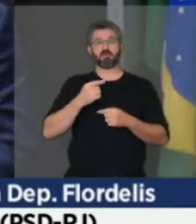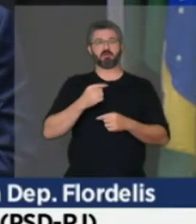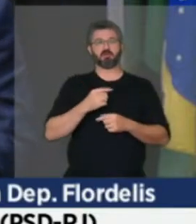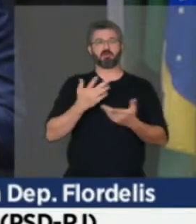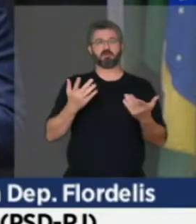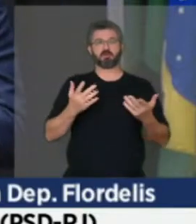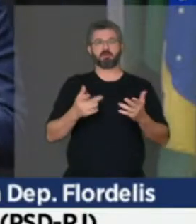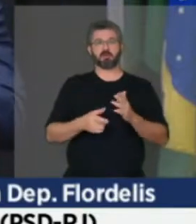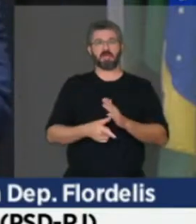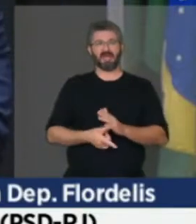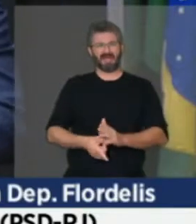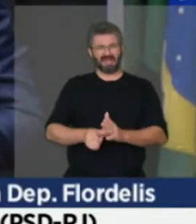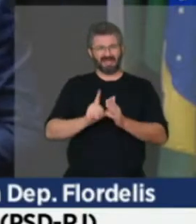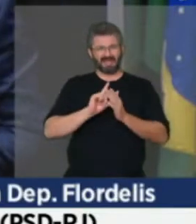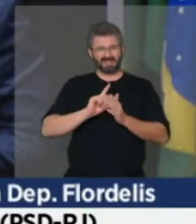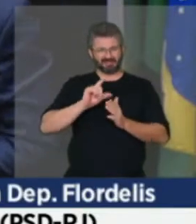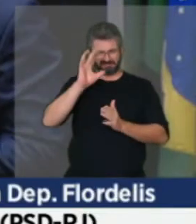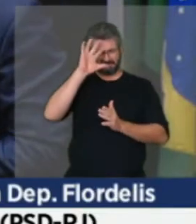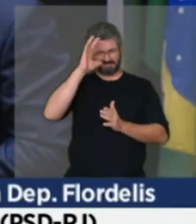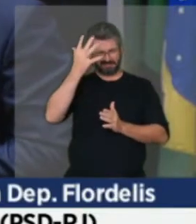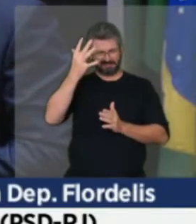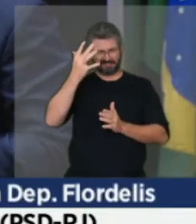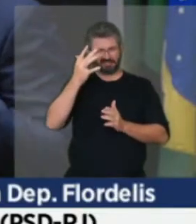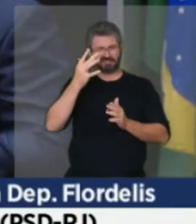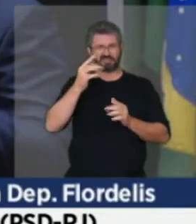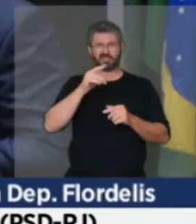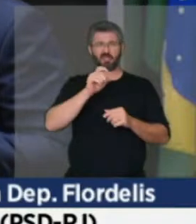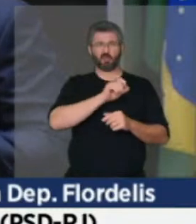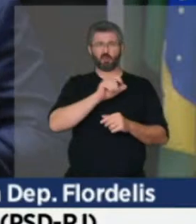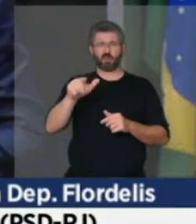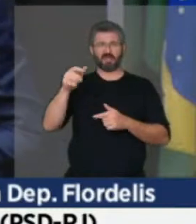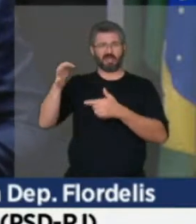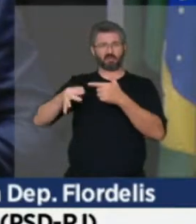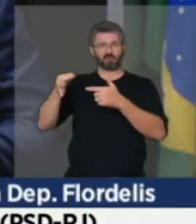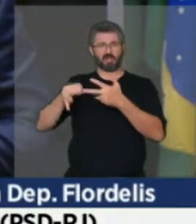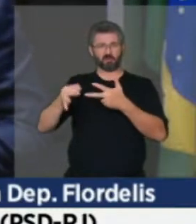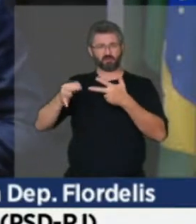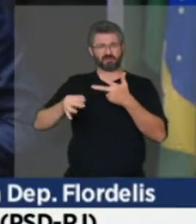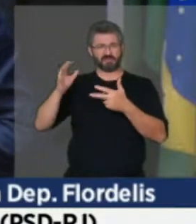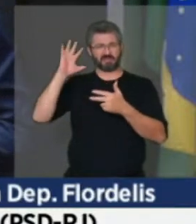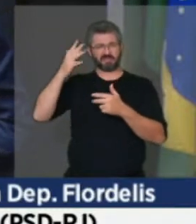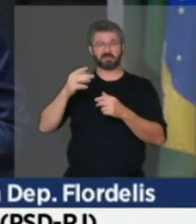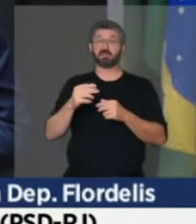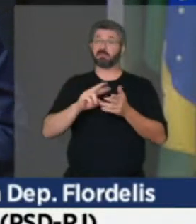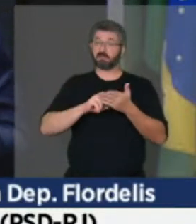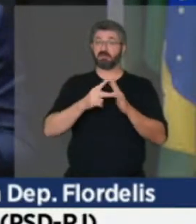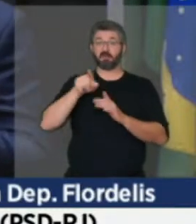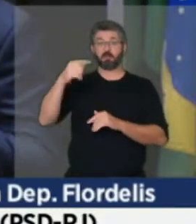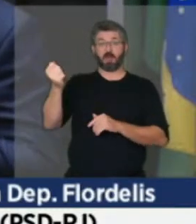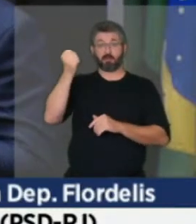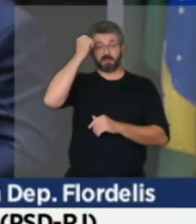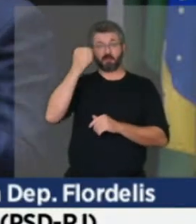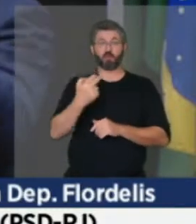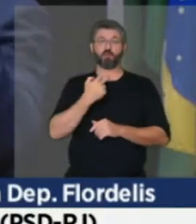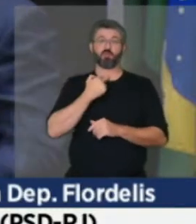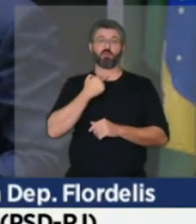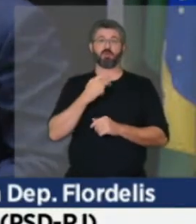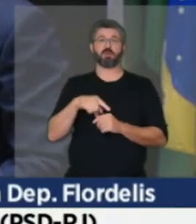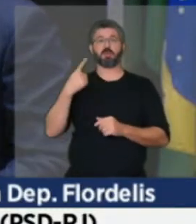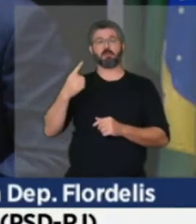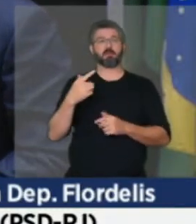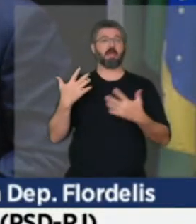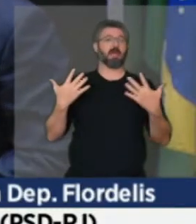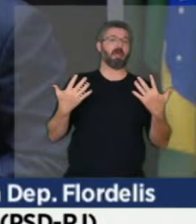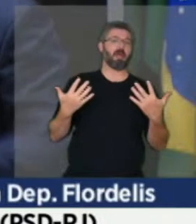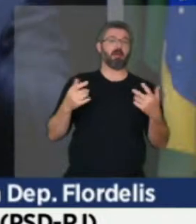Julgar antes da sentença é não poder depois voltar atrás. É não poder depois remediar